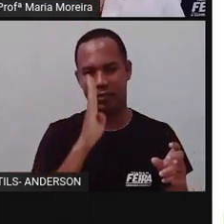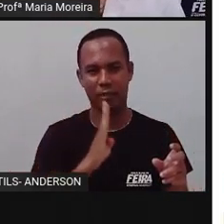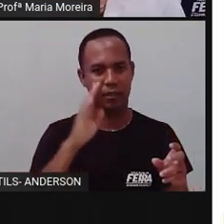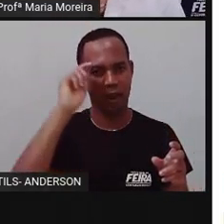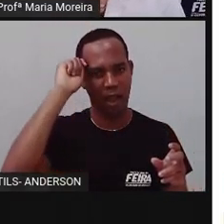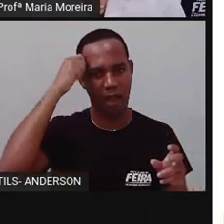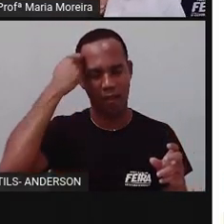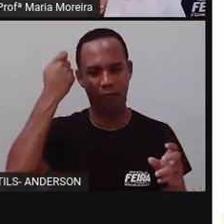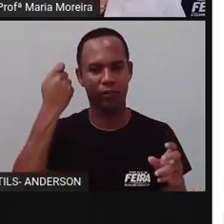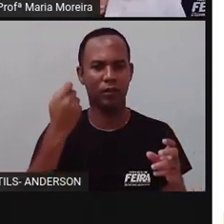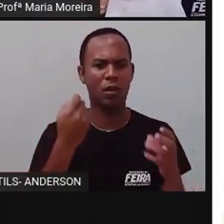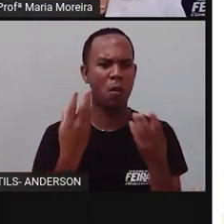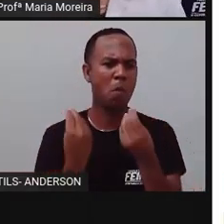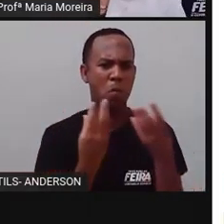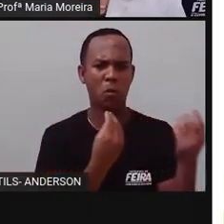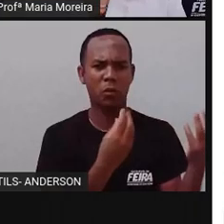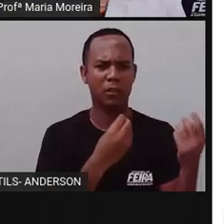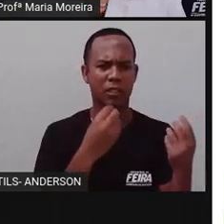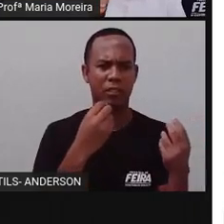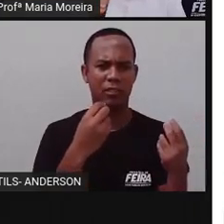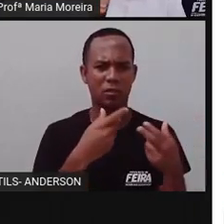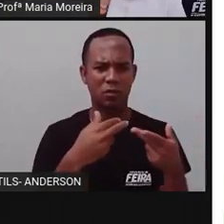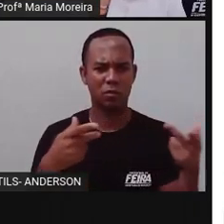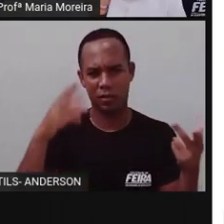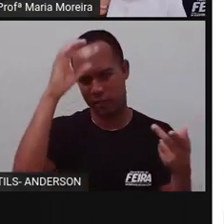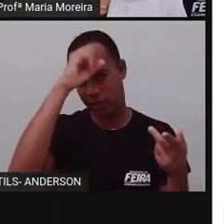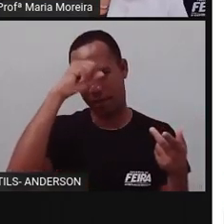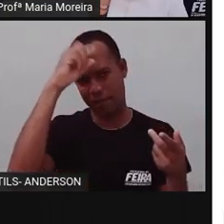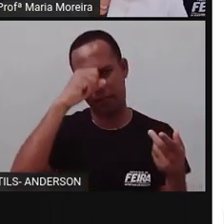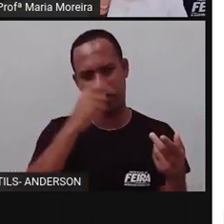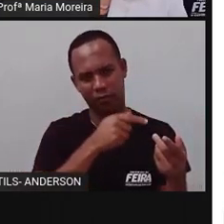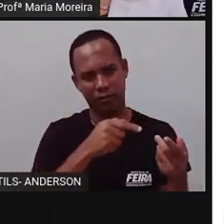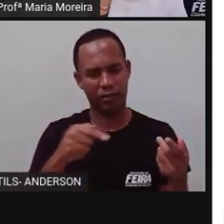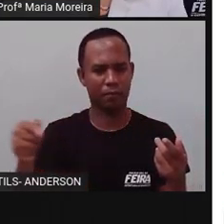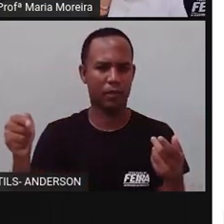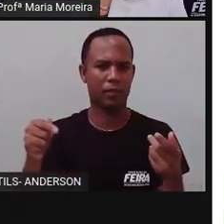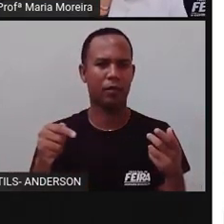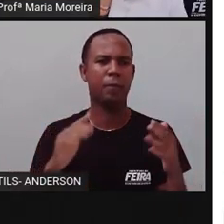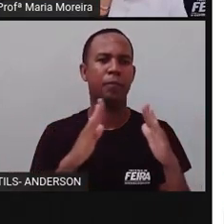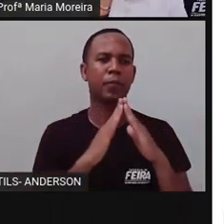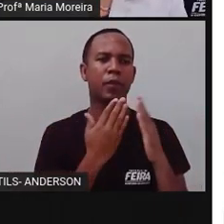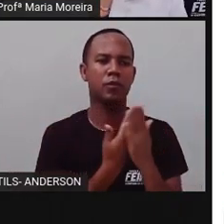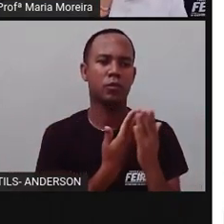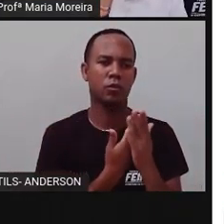Quanta coisa a gente está aprendendo essa semana e ainda vai aprender, né? Aula de número